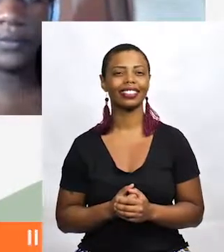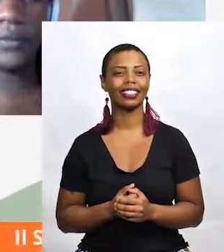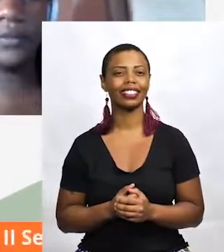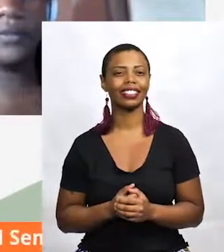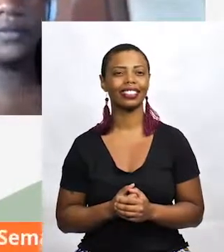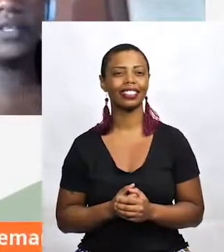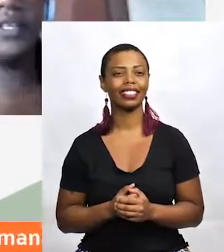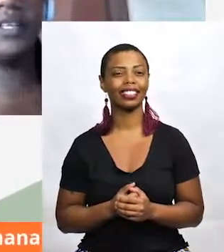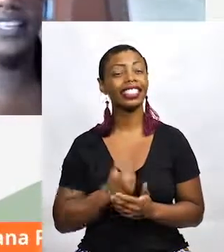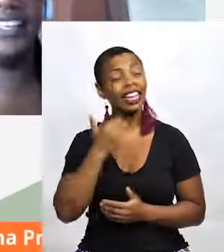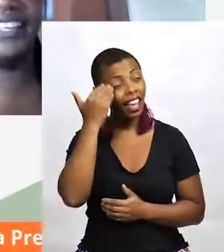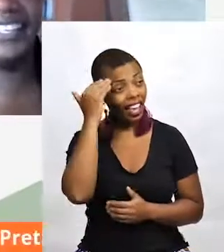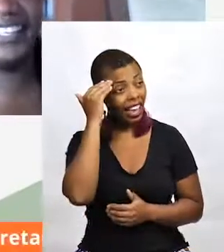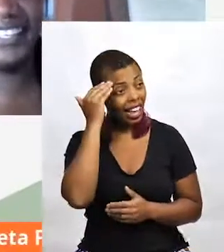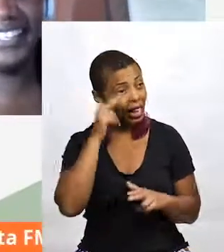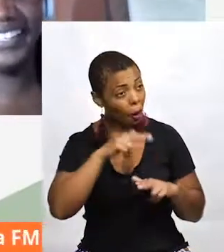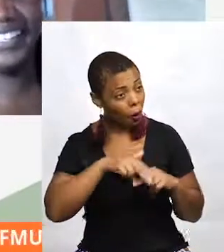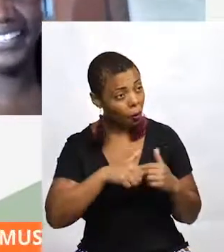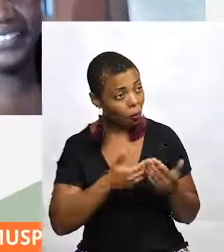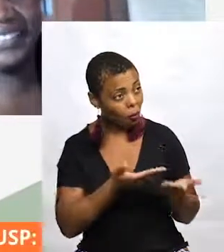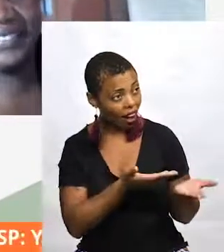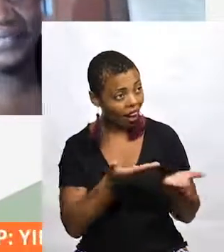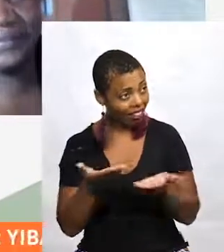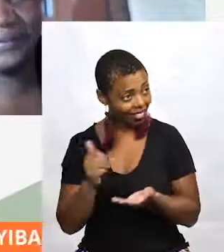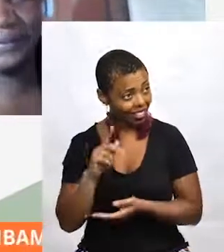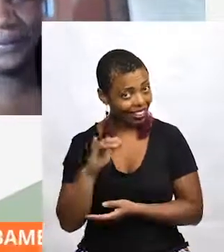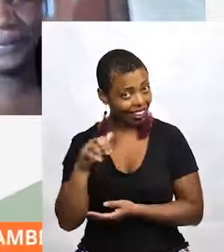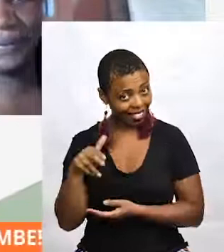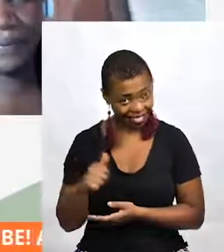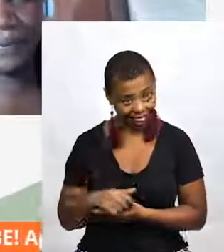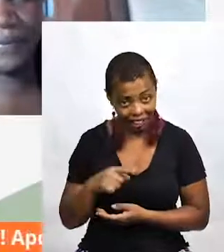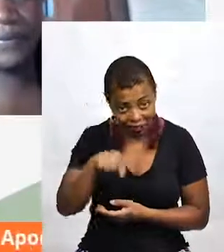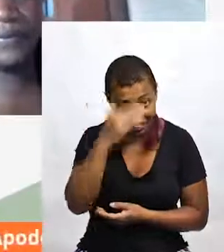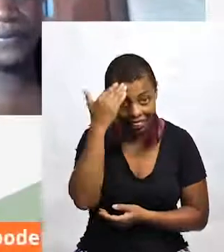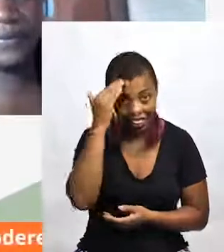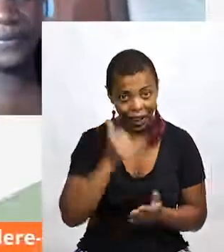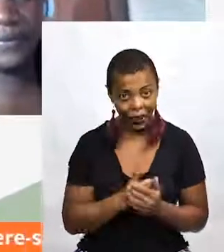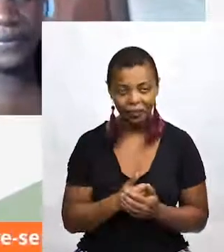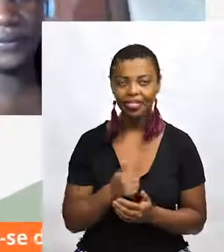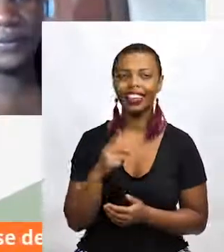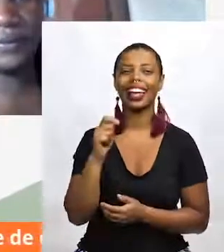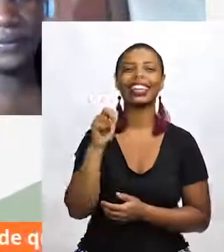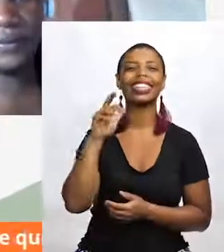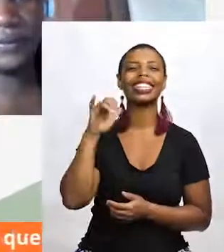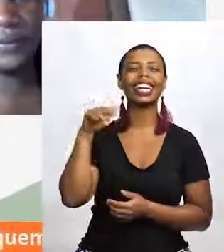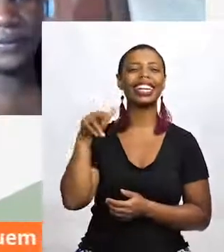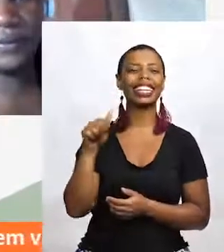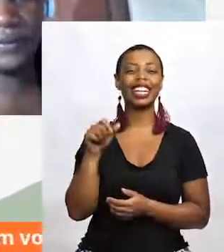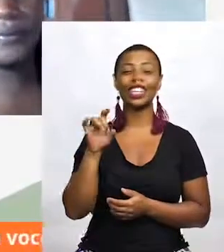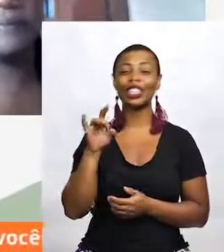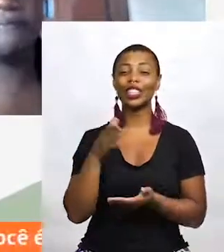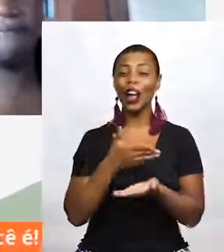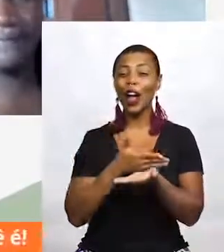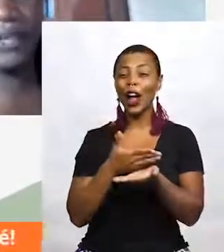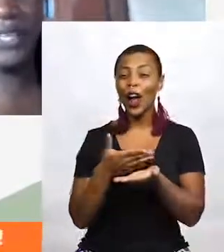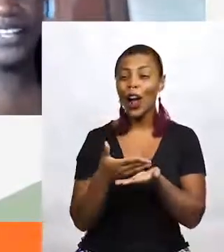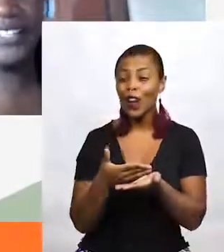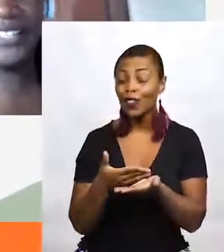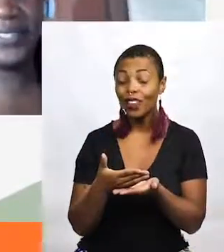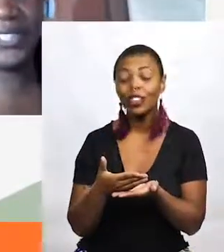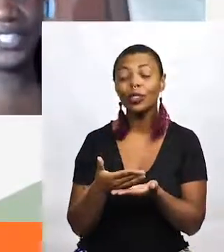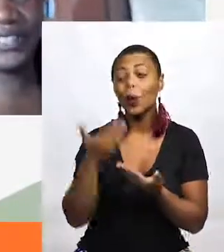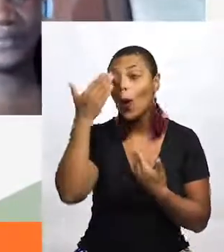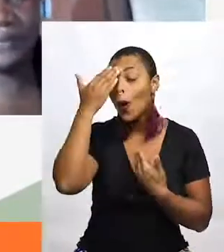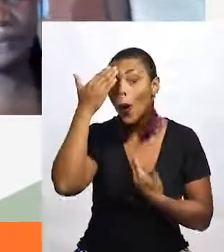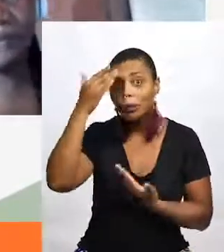Entendeu por que a Adriana está aqui hoje também com a gente, pessoal? Vocês entenderam? Bom, Adriana, essa é a primeira parte. Já te agradeço super. Eu